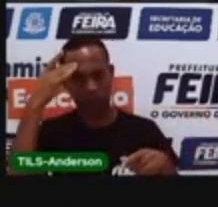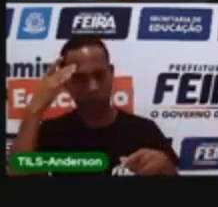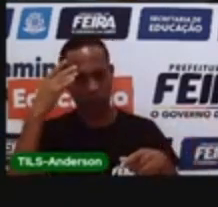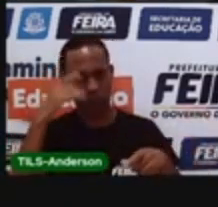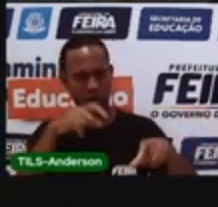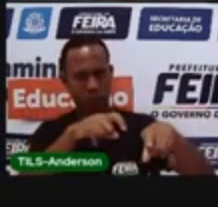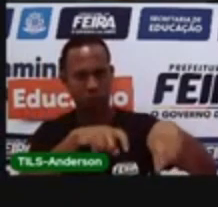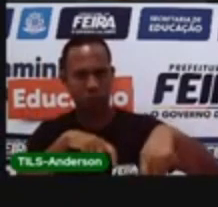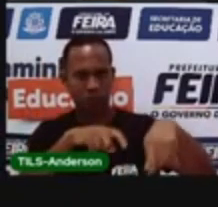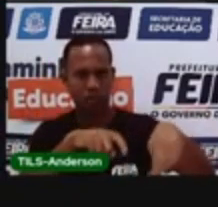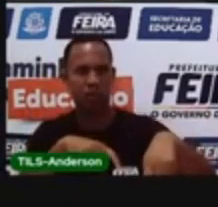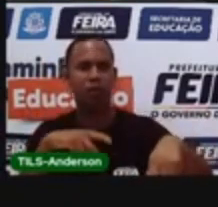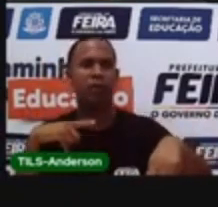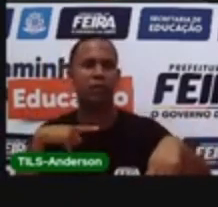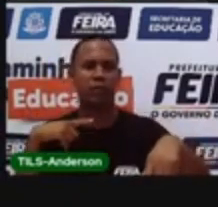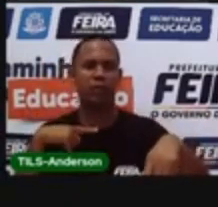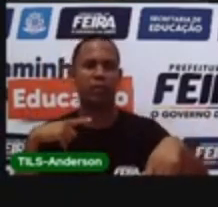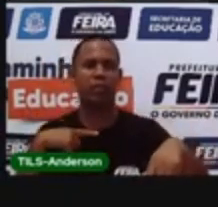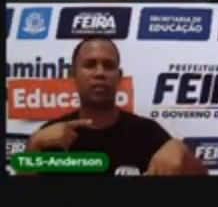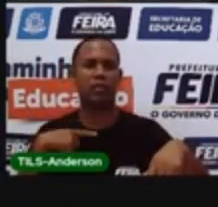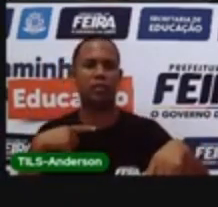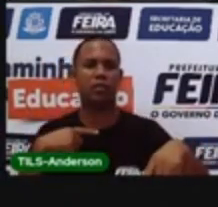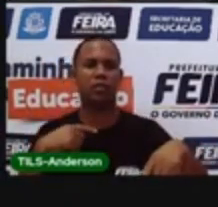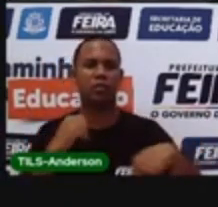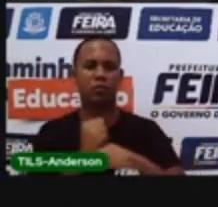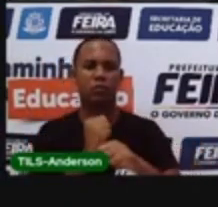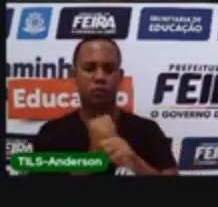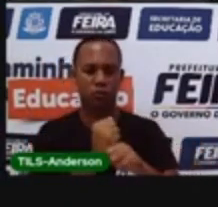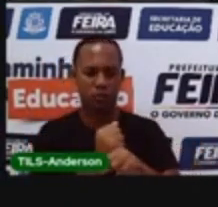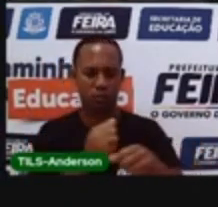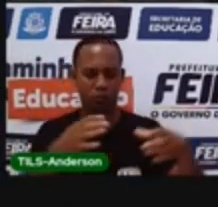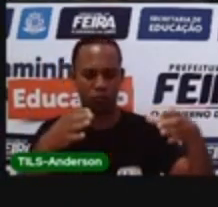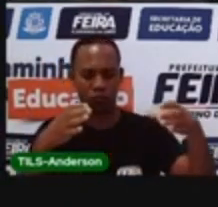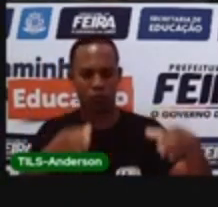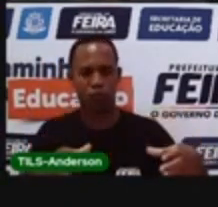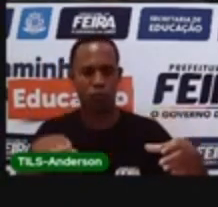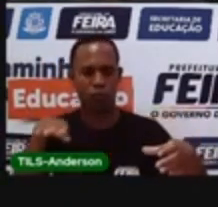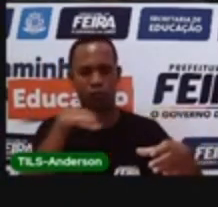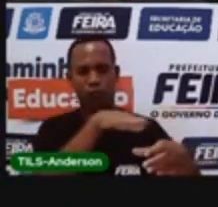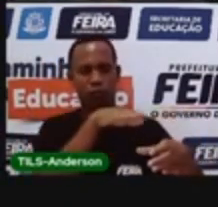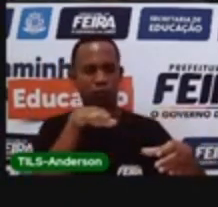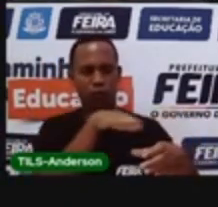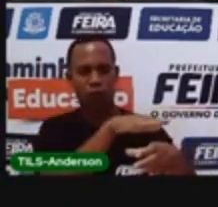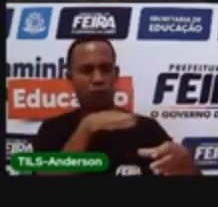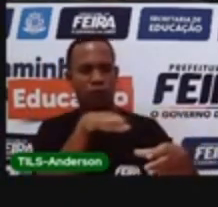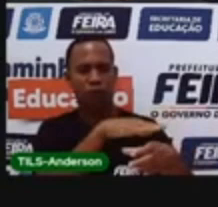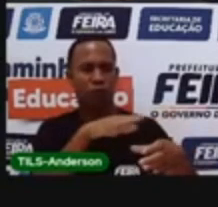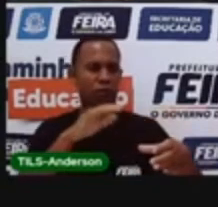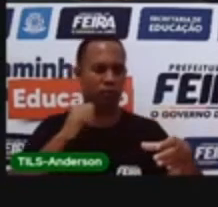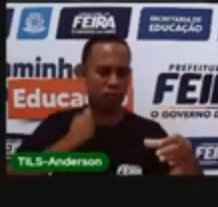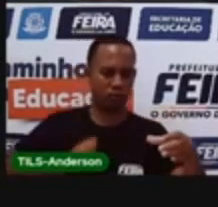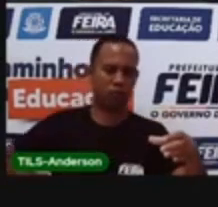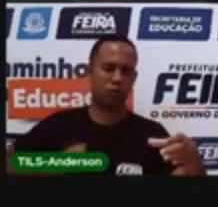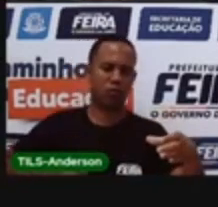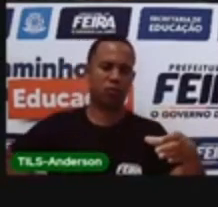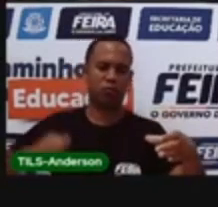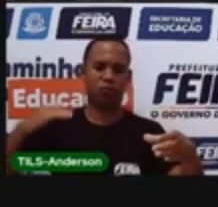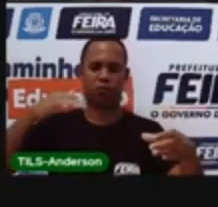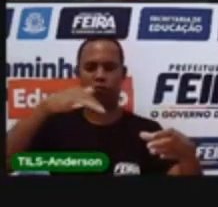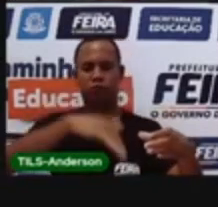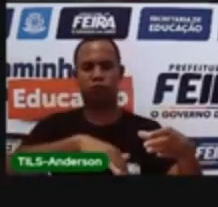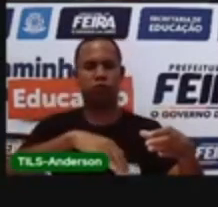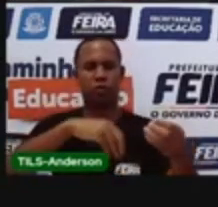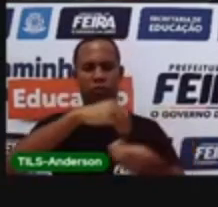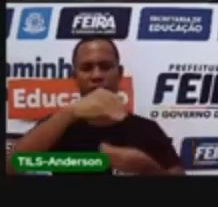zona rural. E aí são construídas essas fossas. E é nessa fossa é que é o quê? Depositado as fezes, a urina e